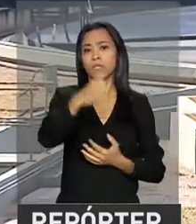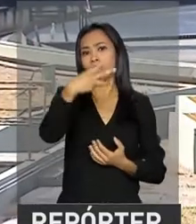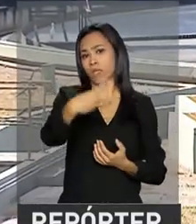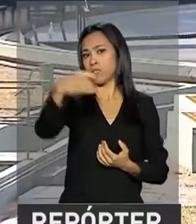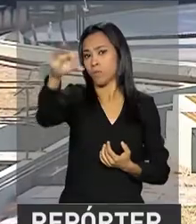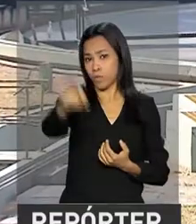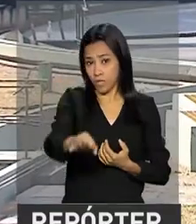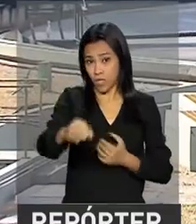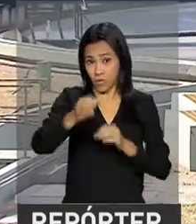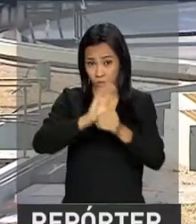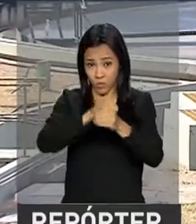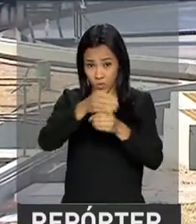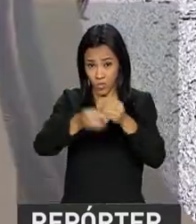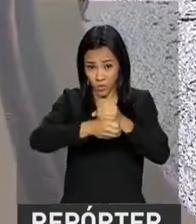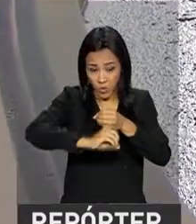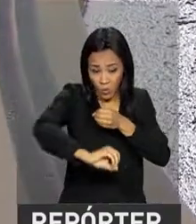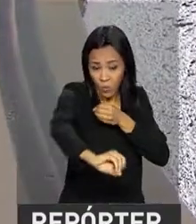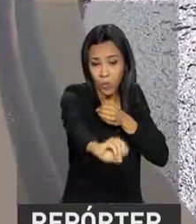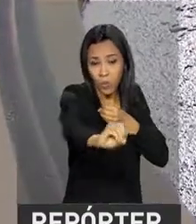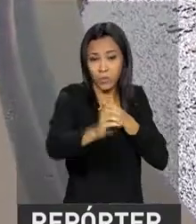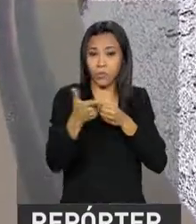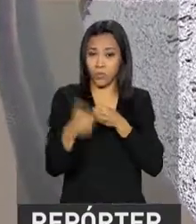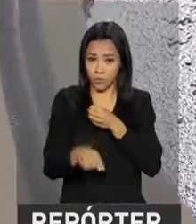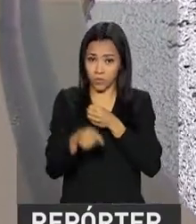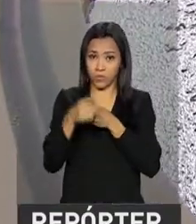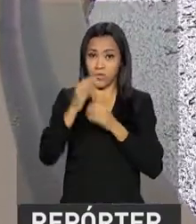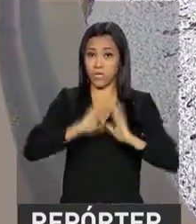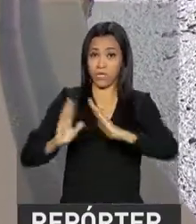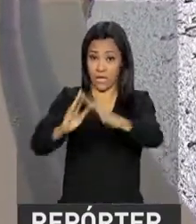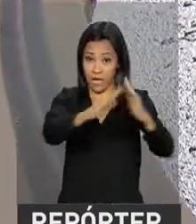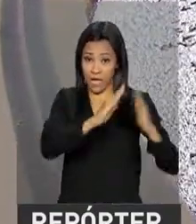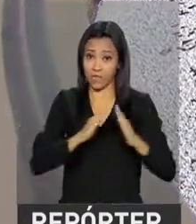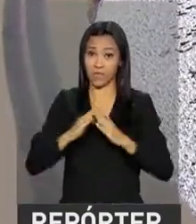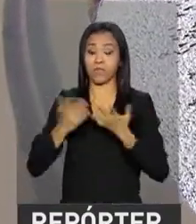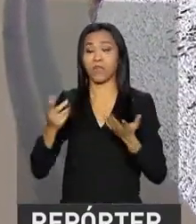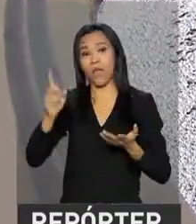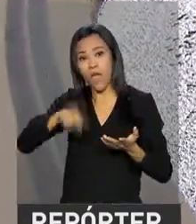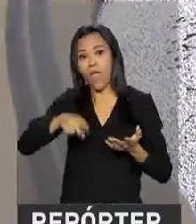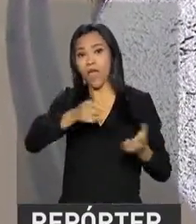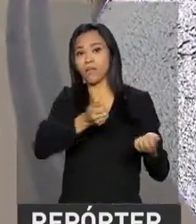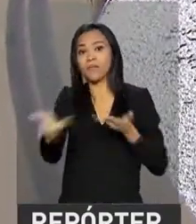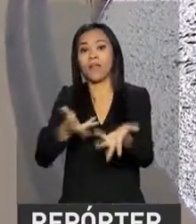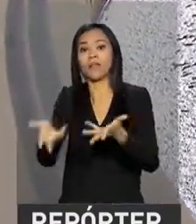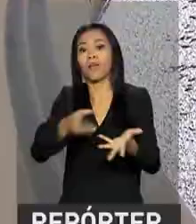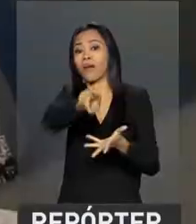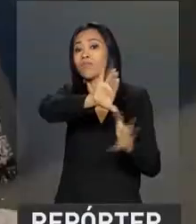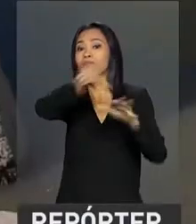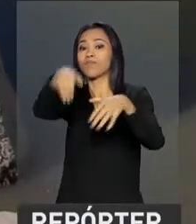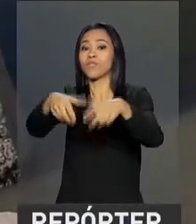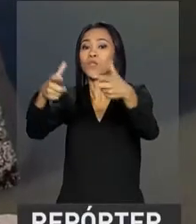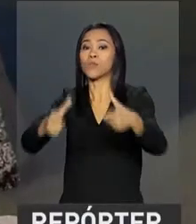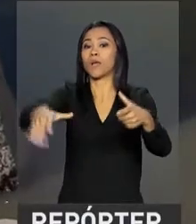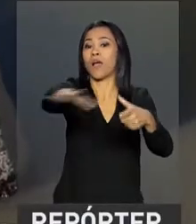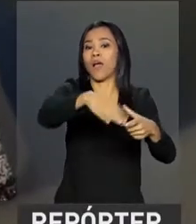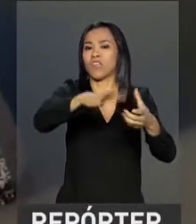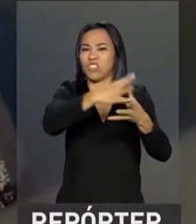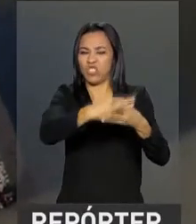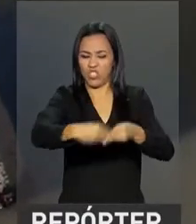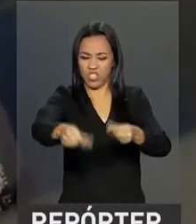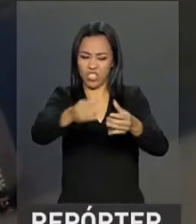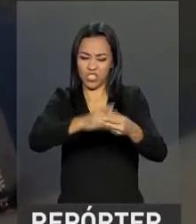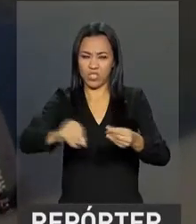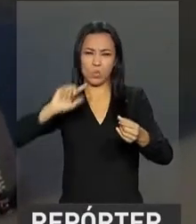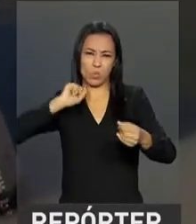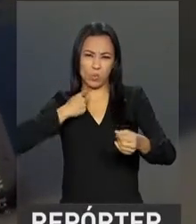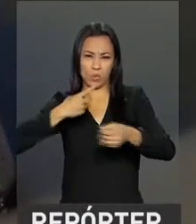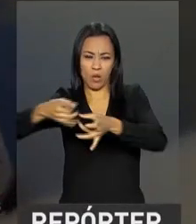83% dos esgotos residencial e comercial são coletados e tratados na capital do país e o resíduo que é